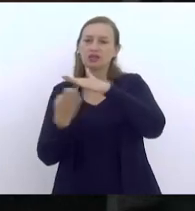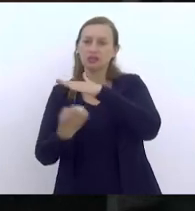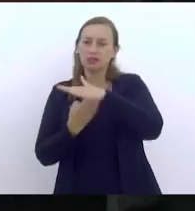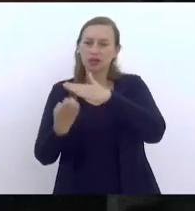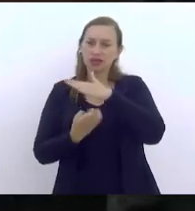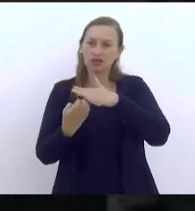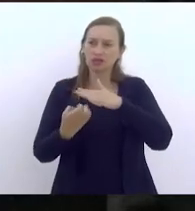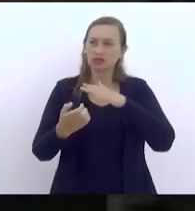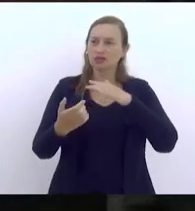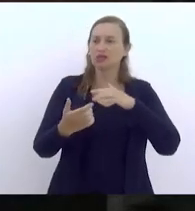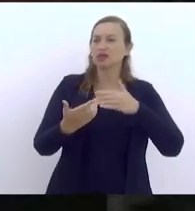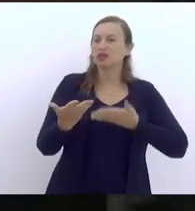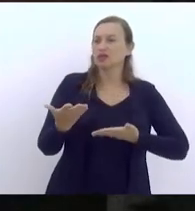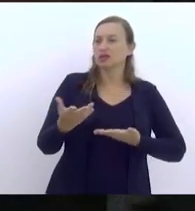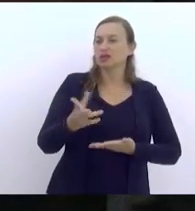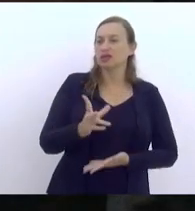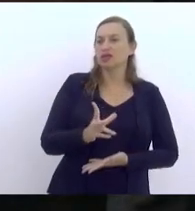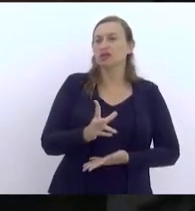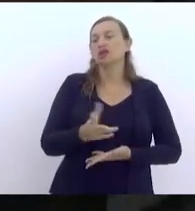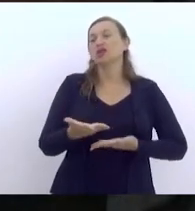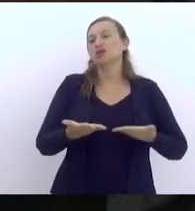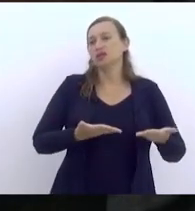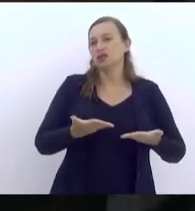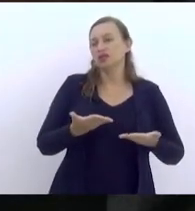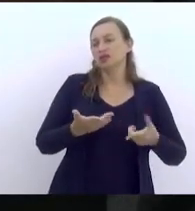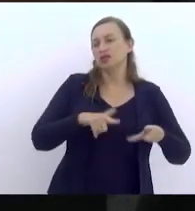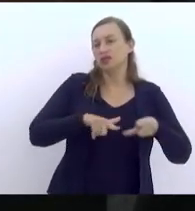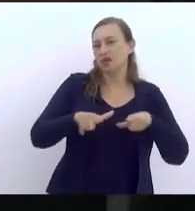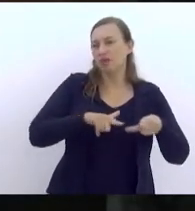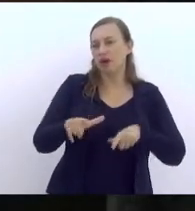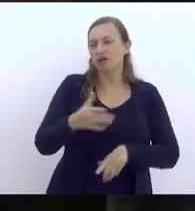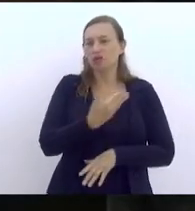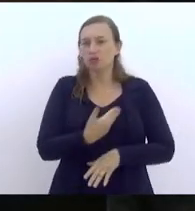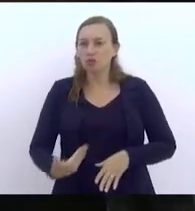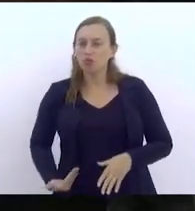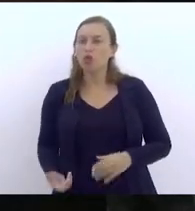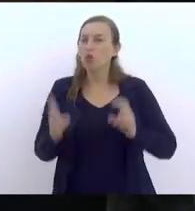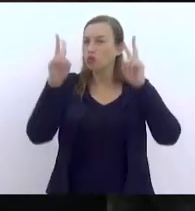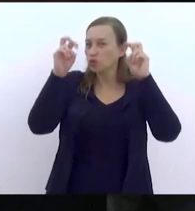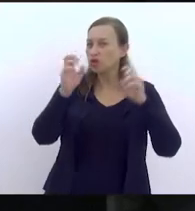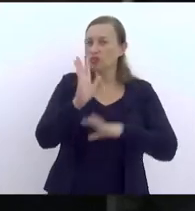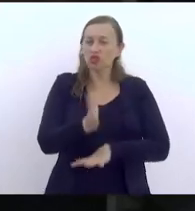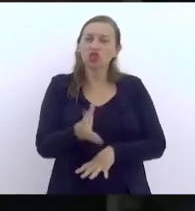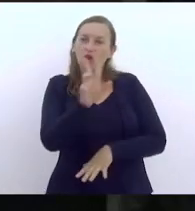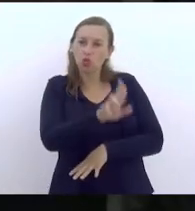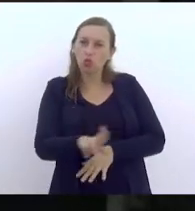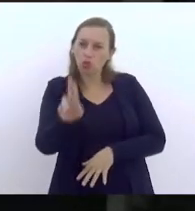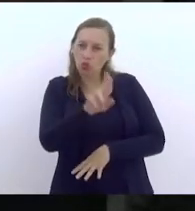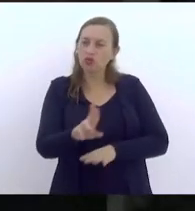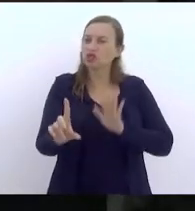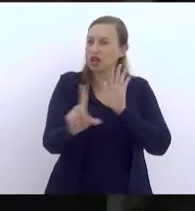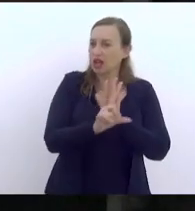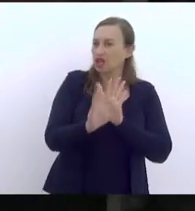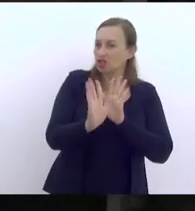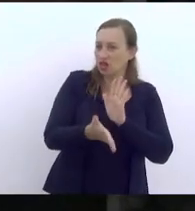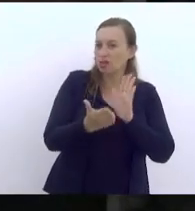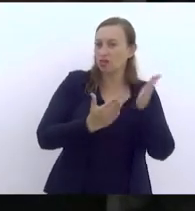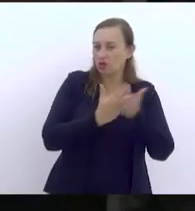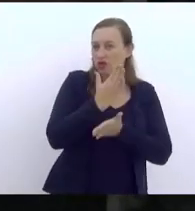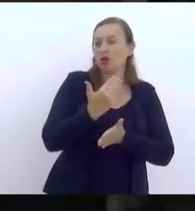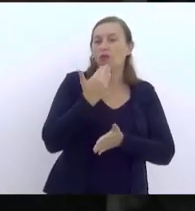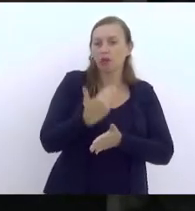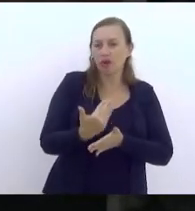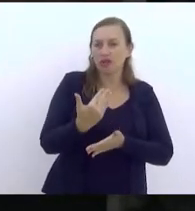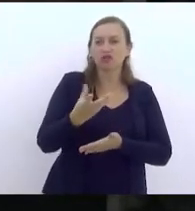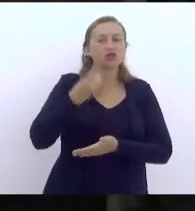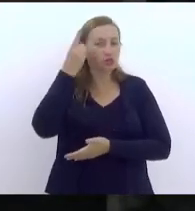público. Então, se vê que o tema do projeto em discussão já é objeto da legislação em vigor, pelo que eu peço aos